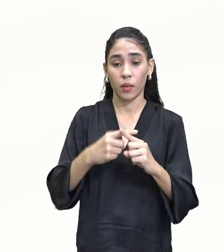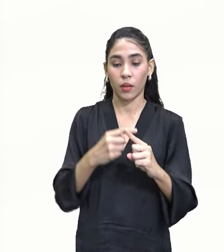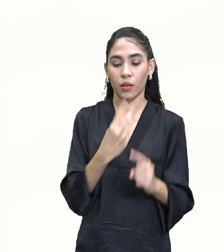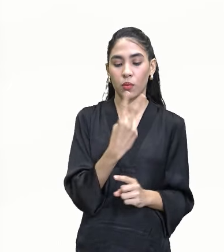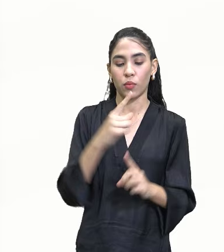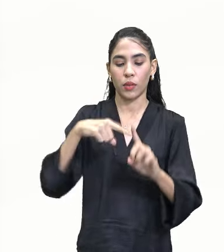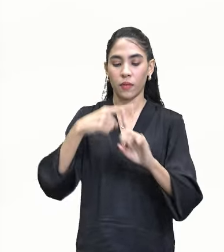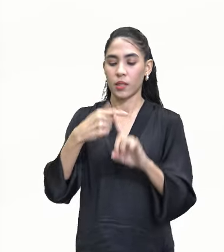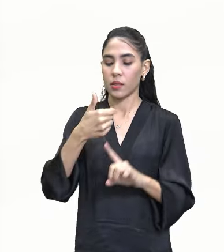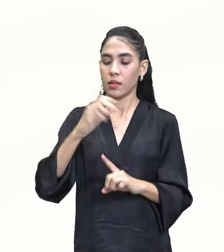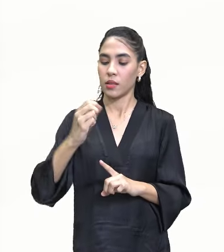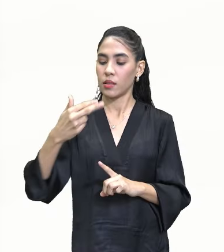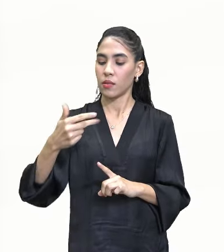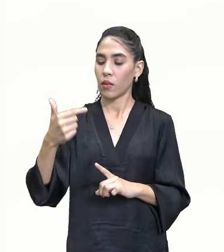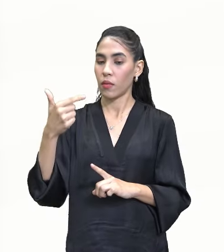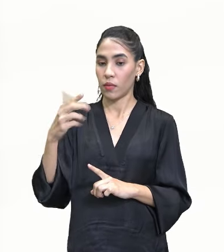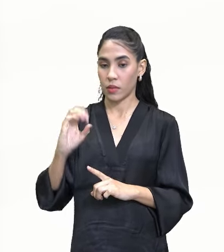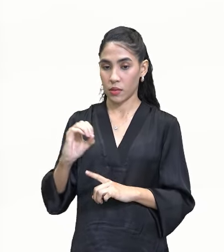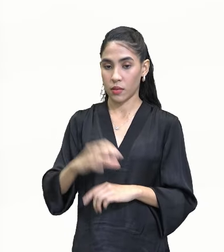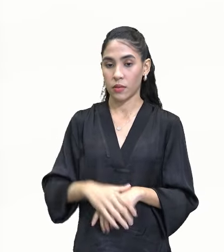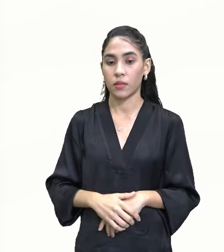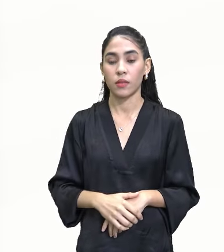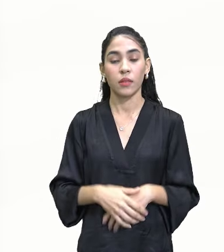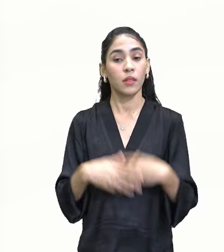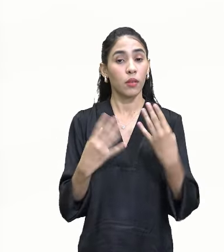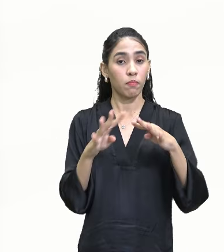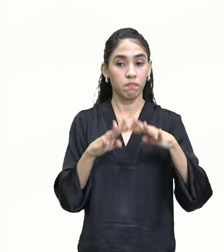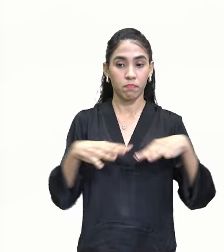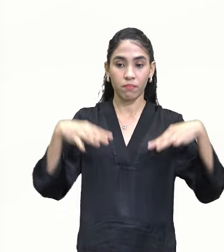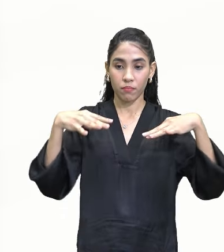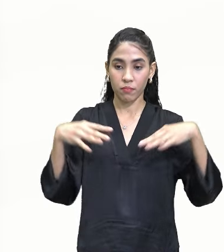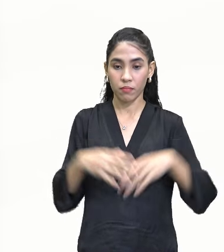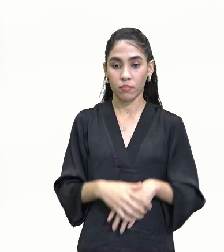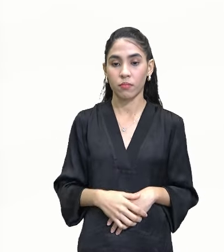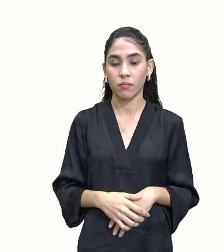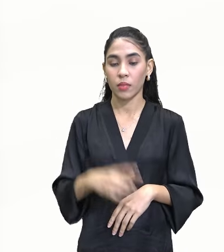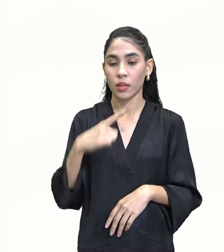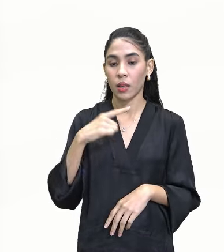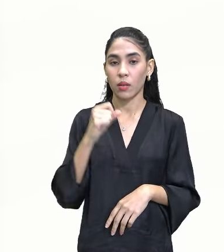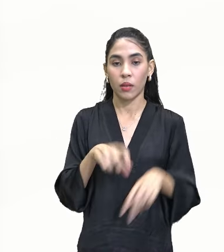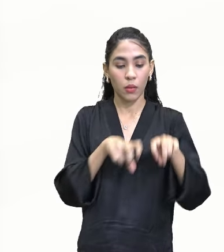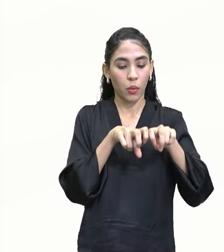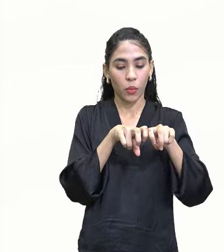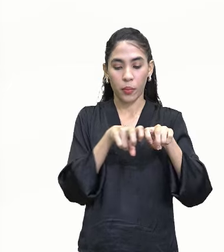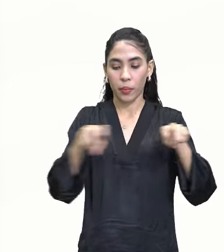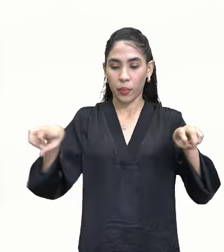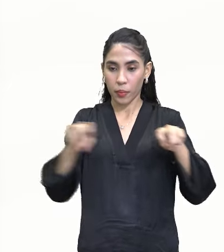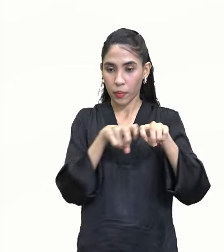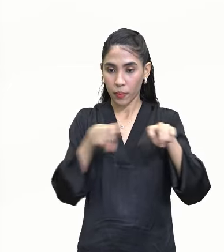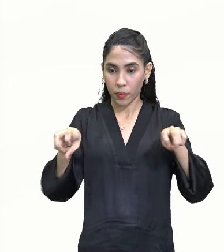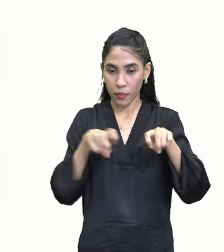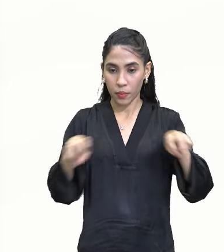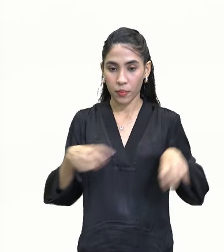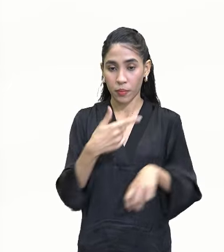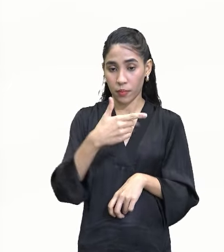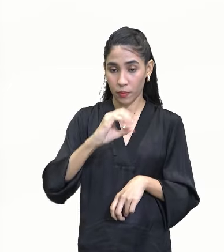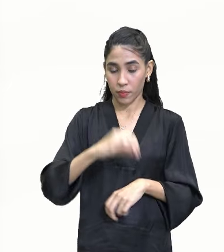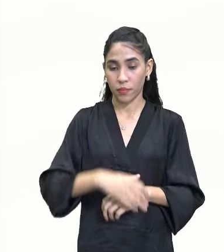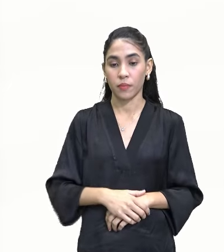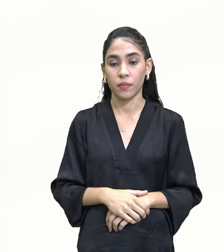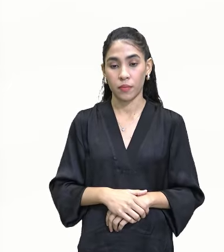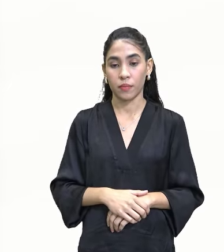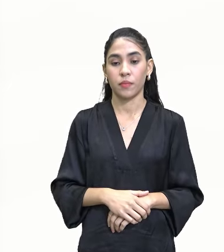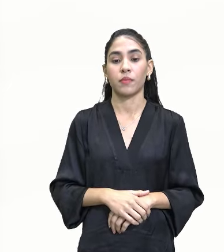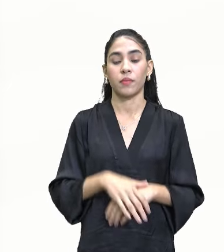é igual a 20. Esse teatro, então, ele possui 20 fileiras. E essas